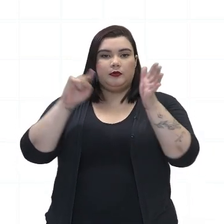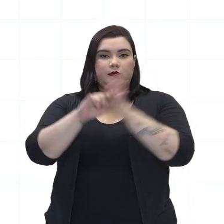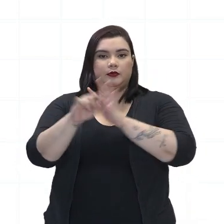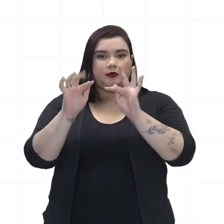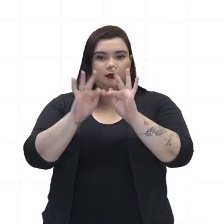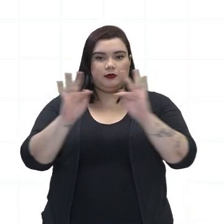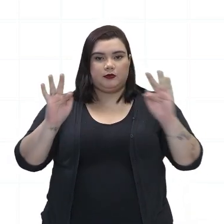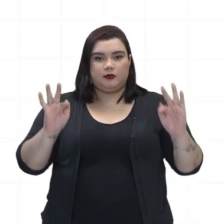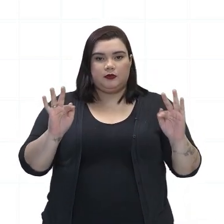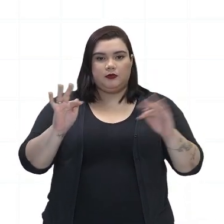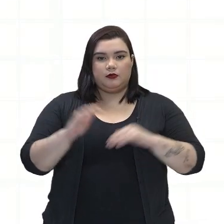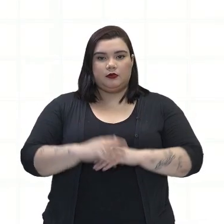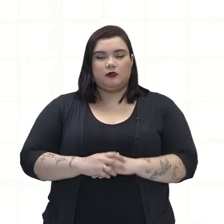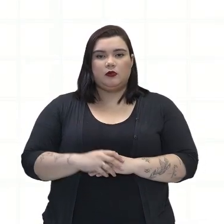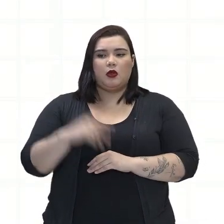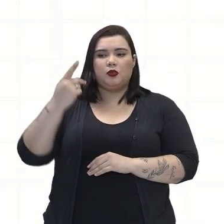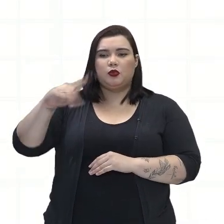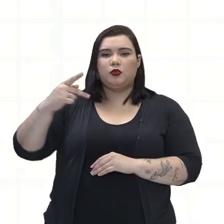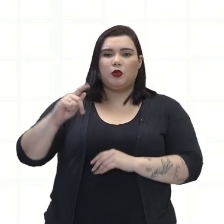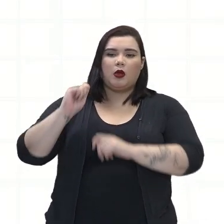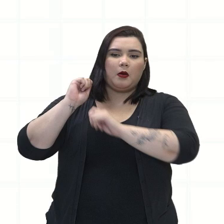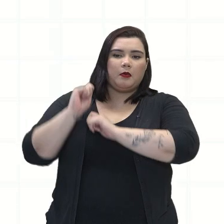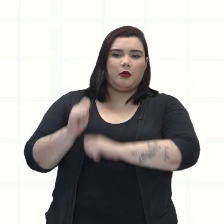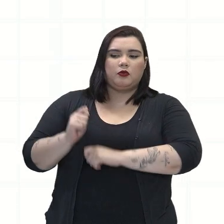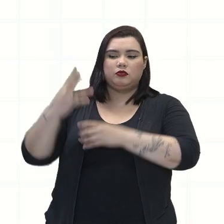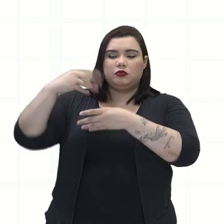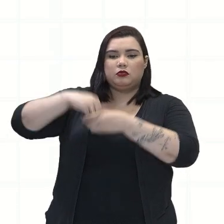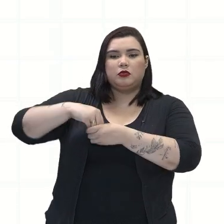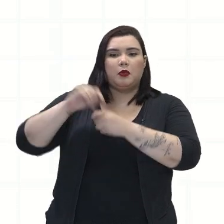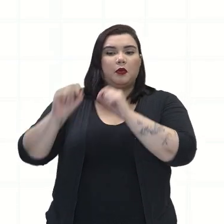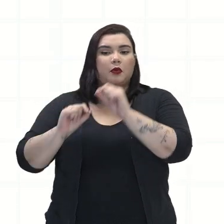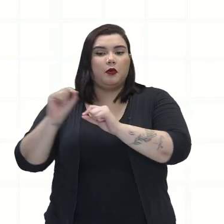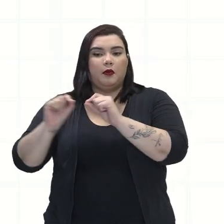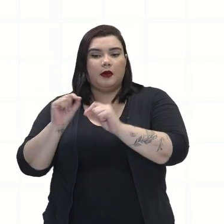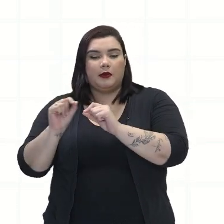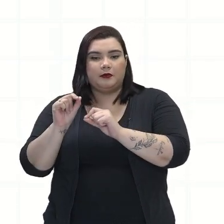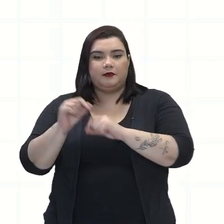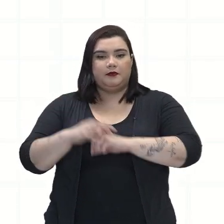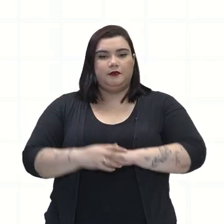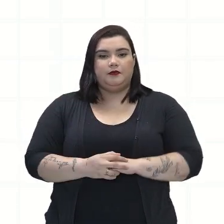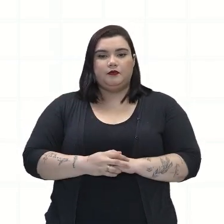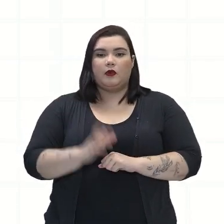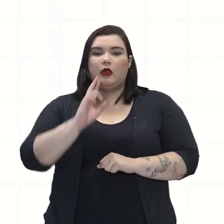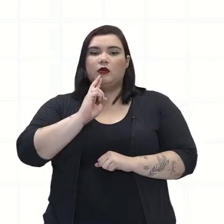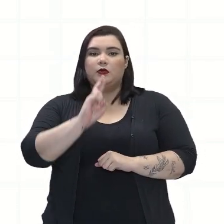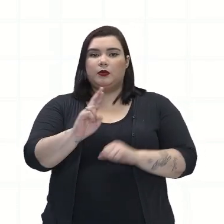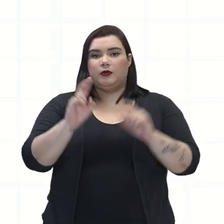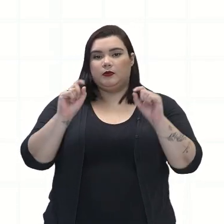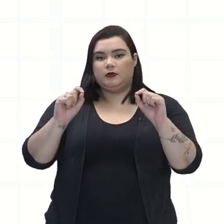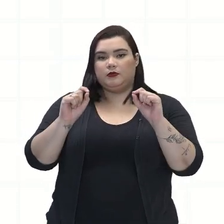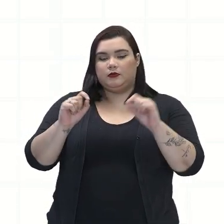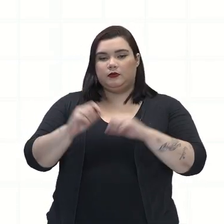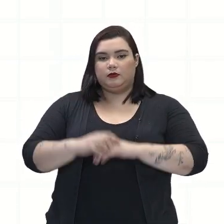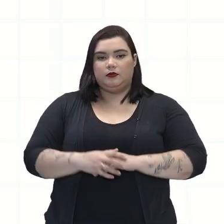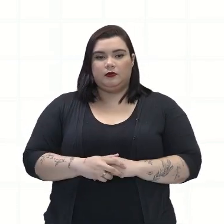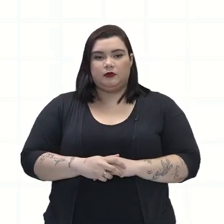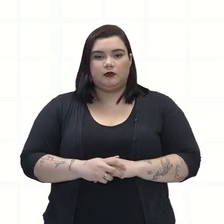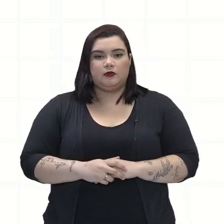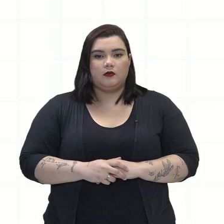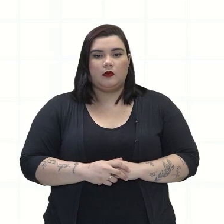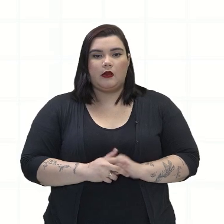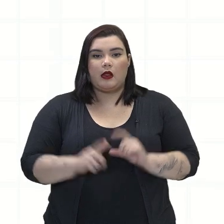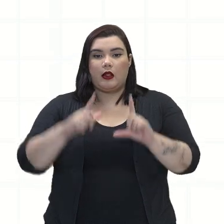bag, Potira? O que tem na sua bolsa? E aí ela fala, I have a pencil. Esse azinho